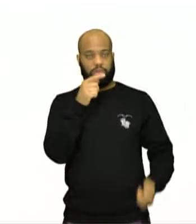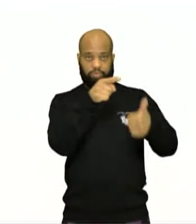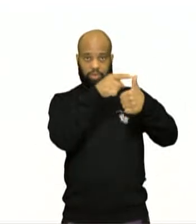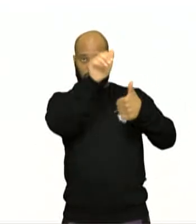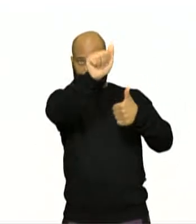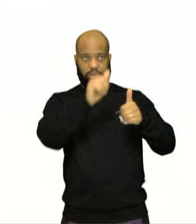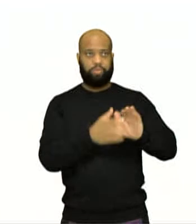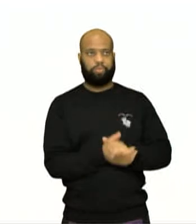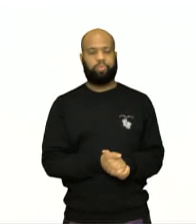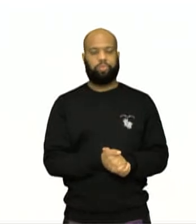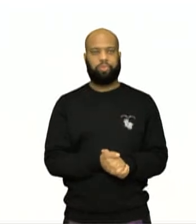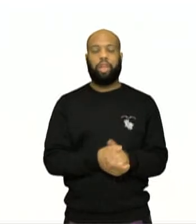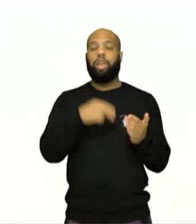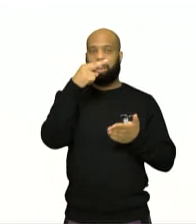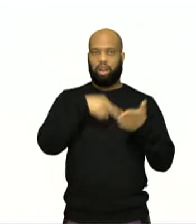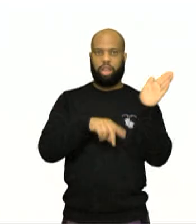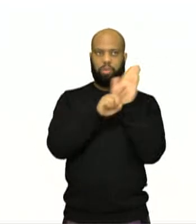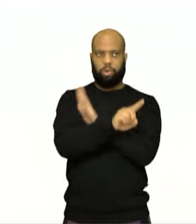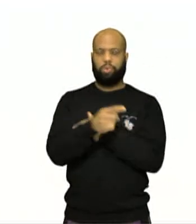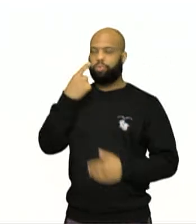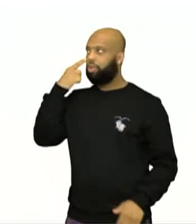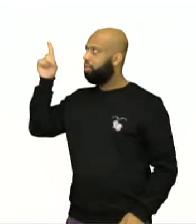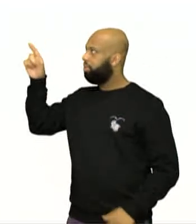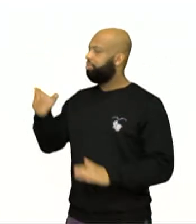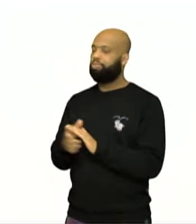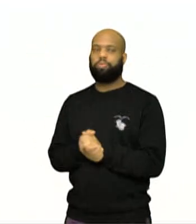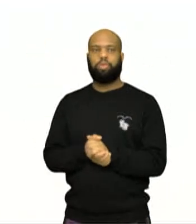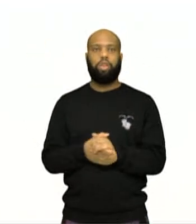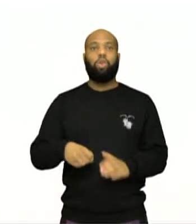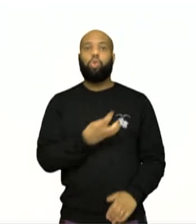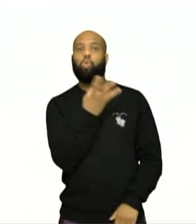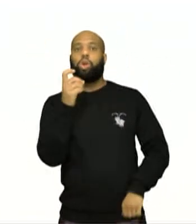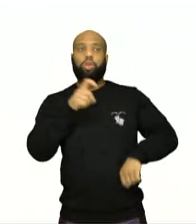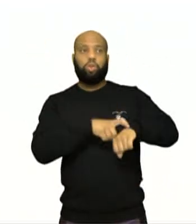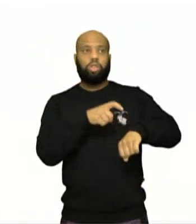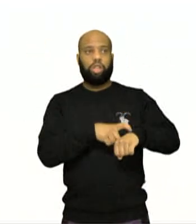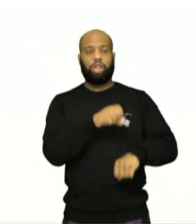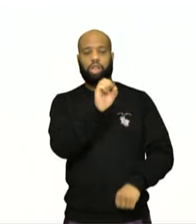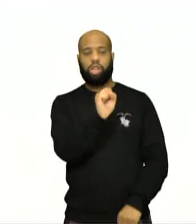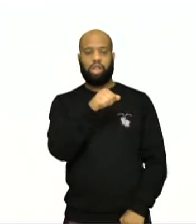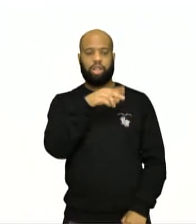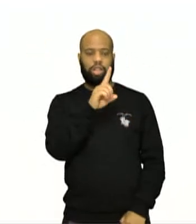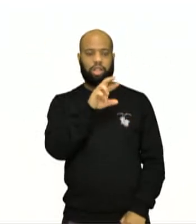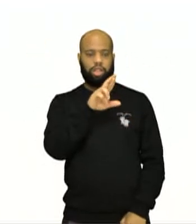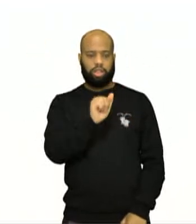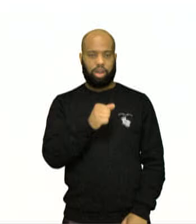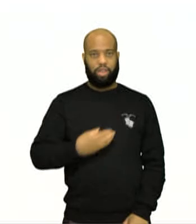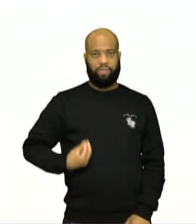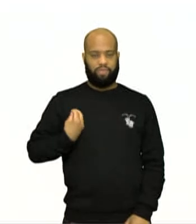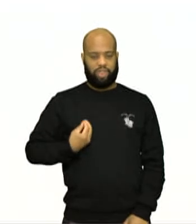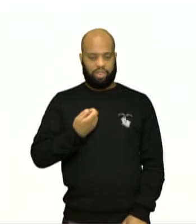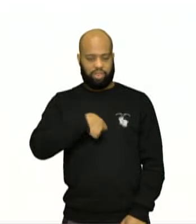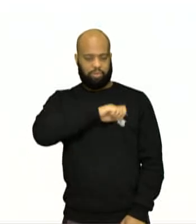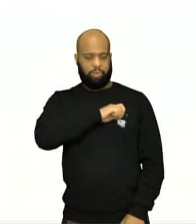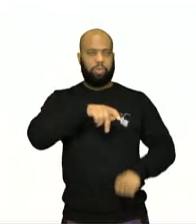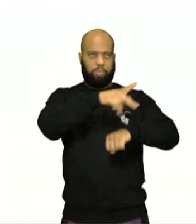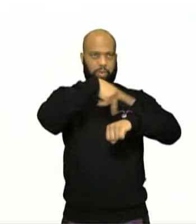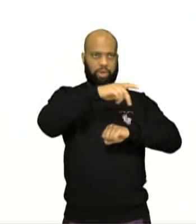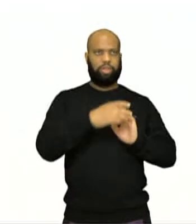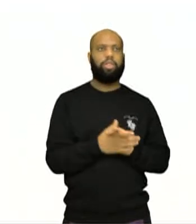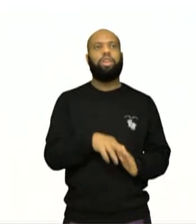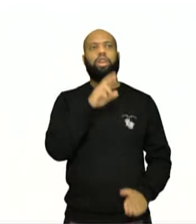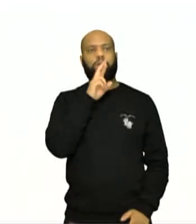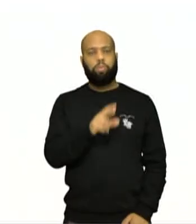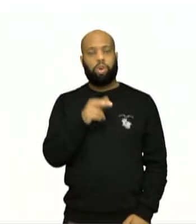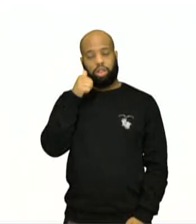A. How long has Sandra lived in Spain? Por quanto tempo que a Sandra tem morado na Espanha? She has lived in Spain for 10